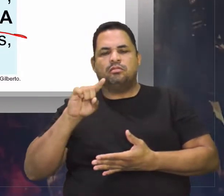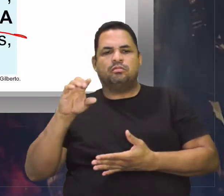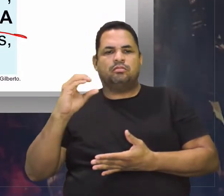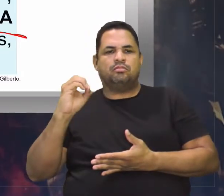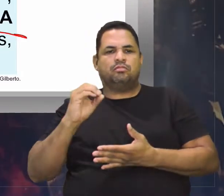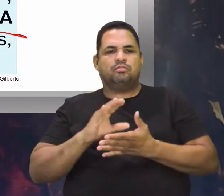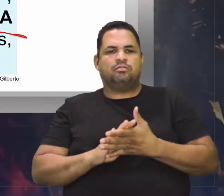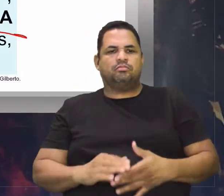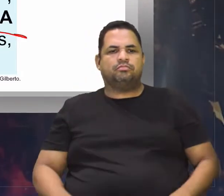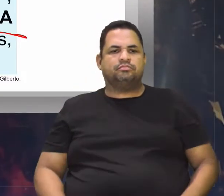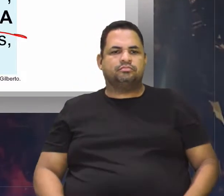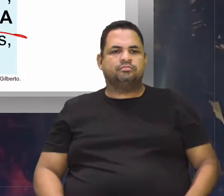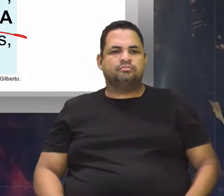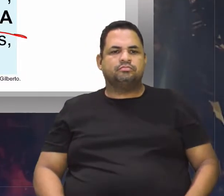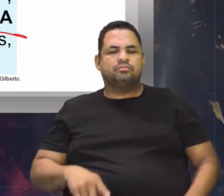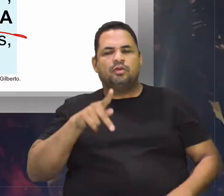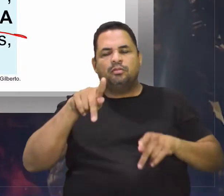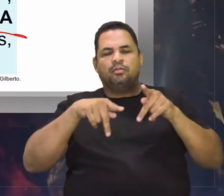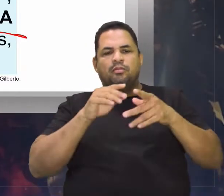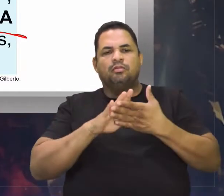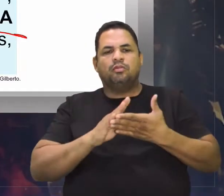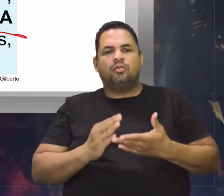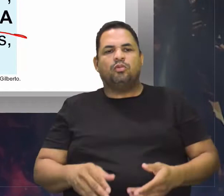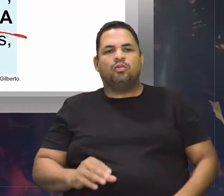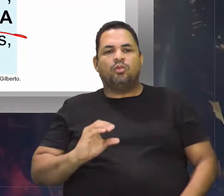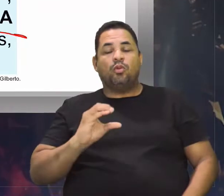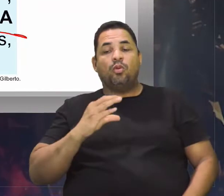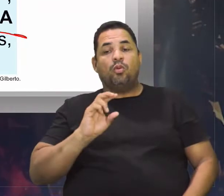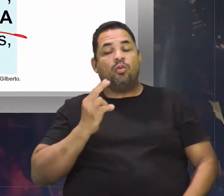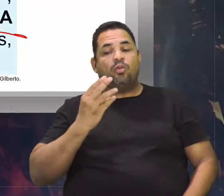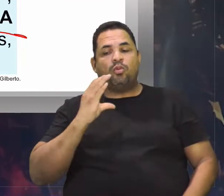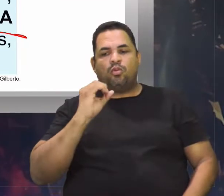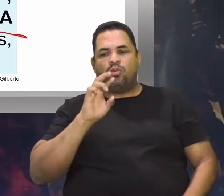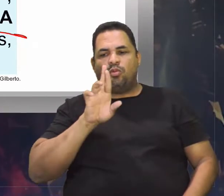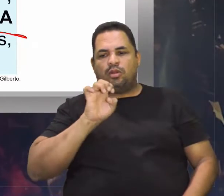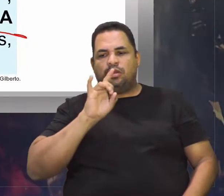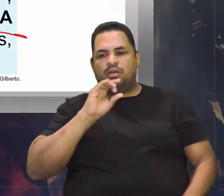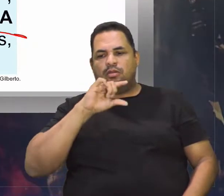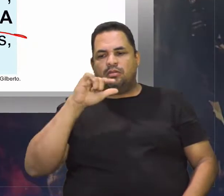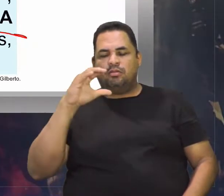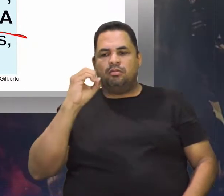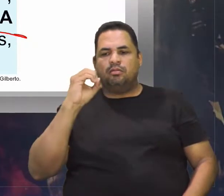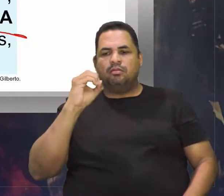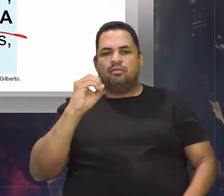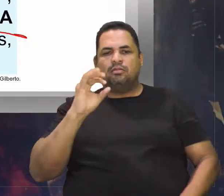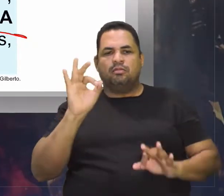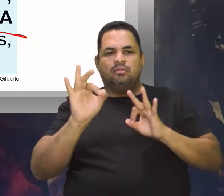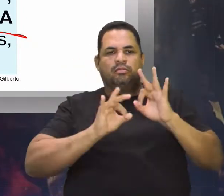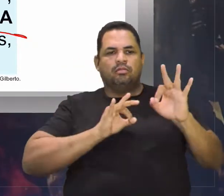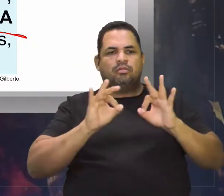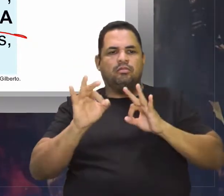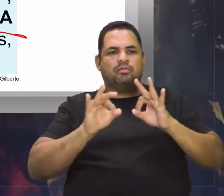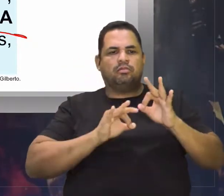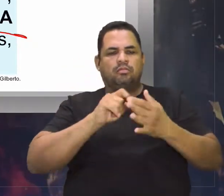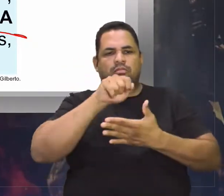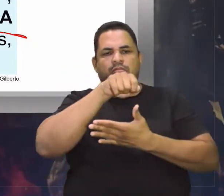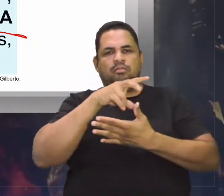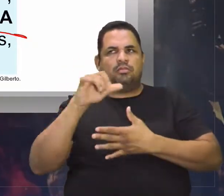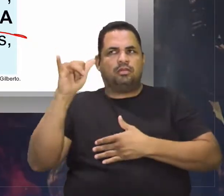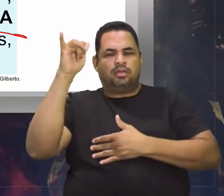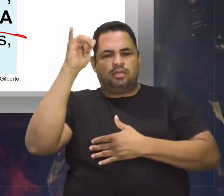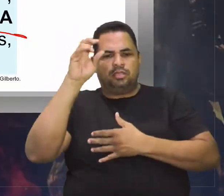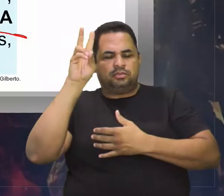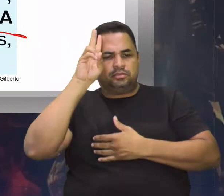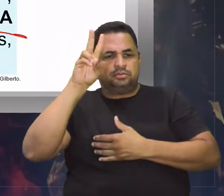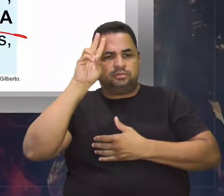como Corão. Alcorão ou Corão. E aí eles vão organizar esses contos de Maomé,